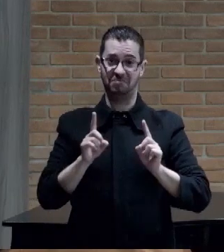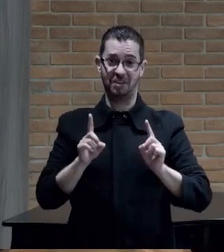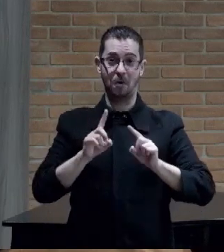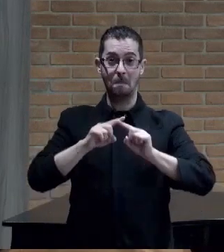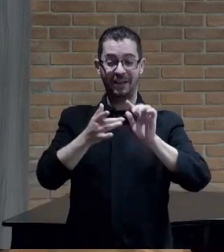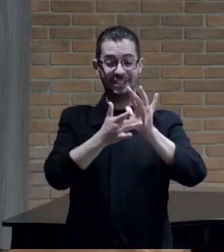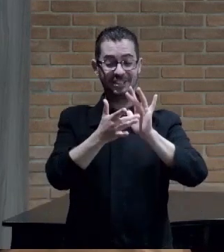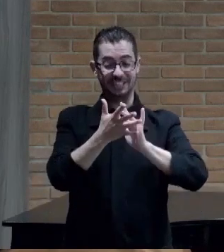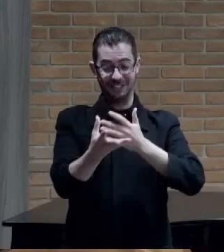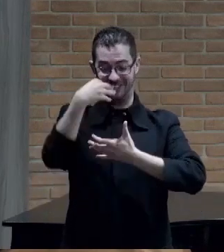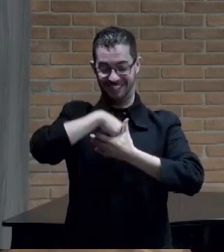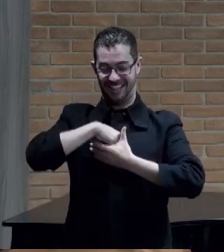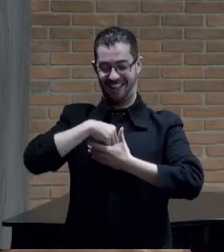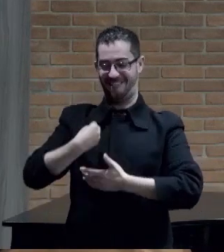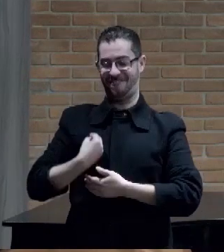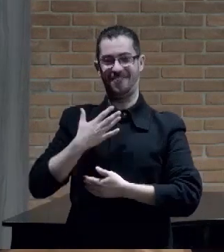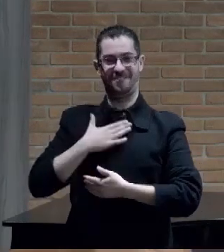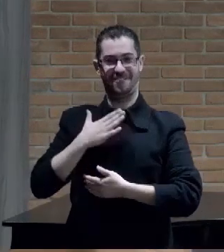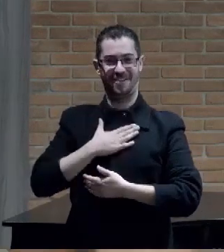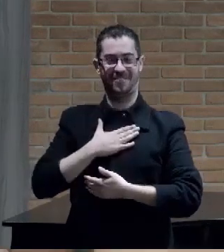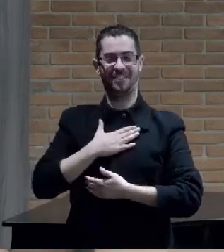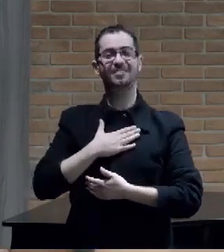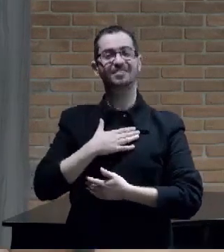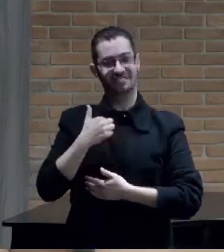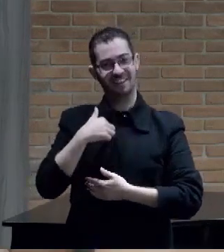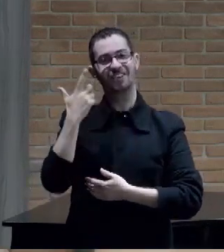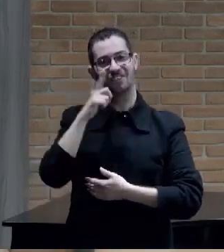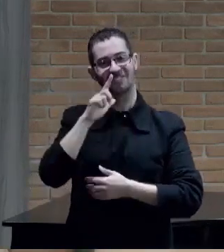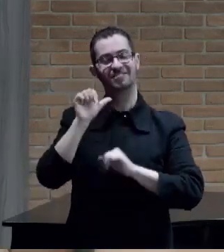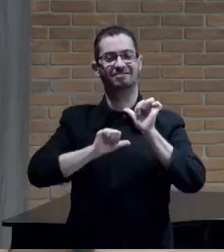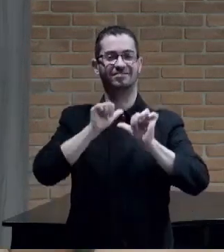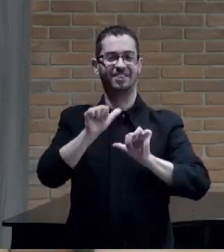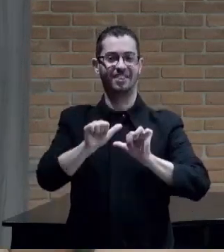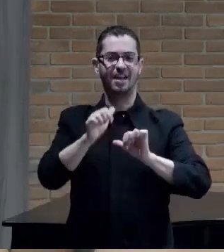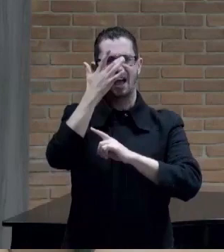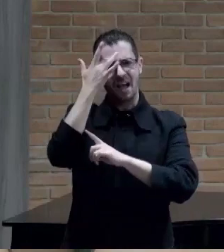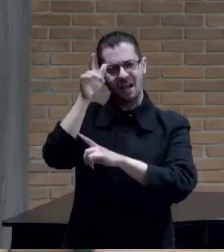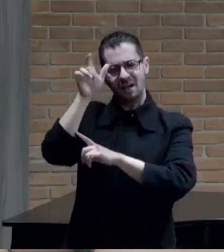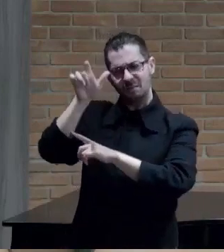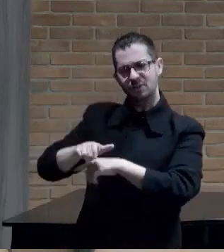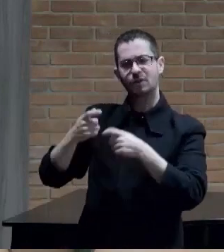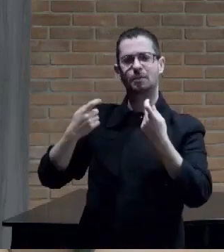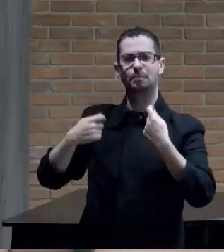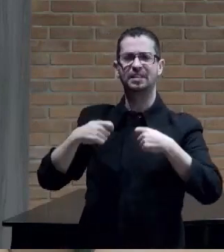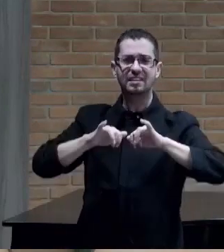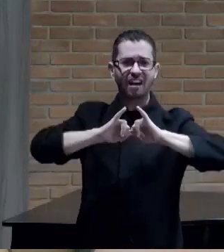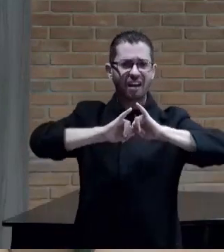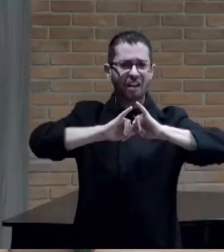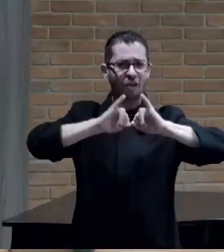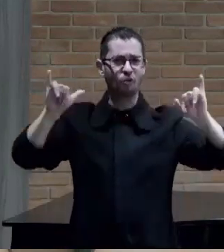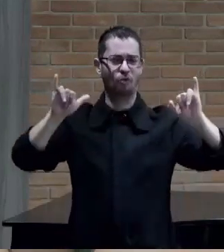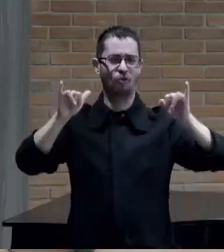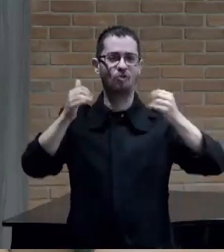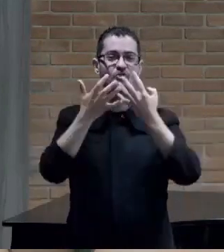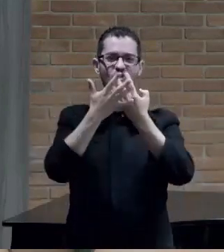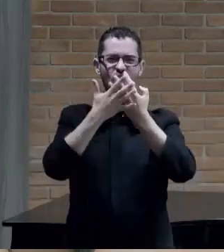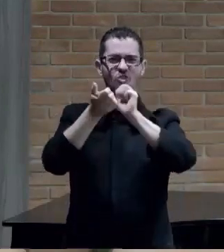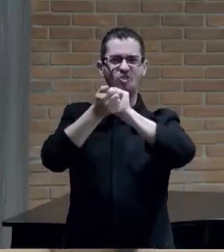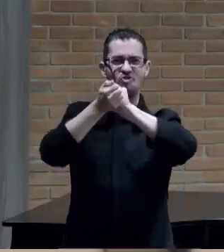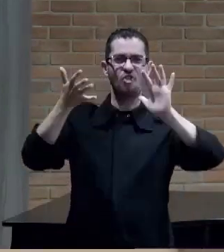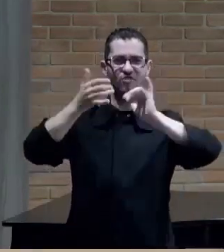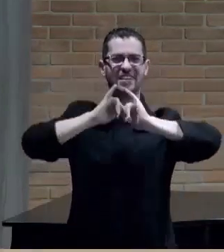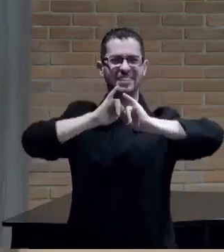ser um discurso mental, isso tem que ser uma realidade. Mas a pessoa tem que confessar isso. O dia que verdadeiramente